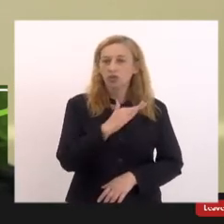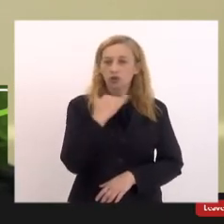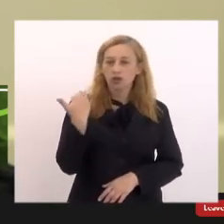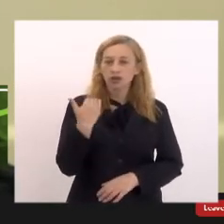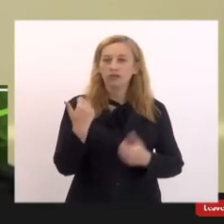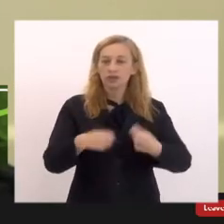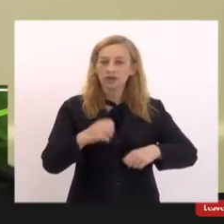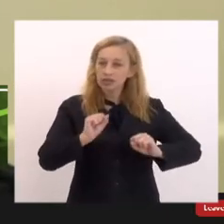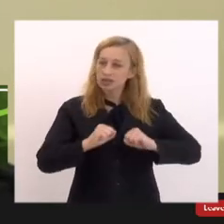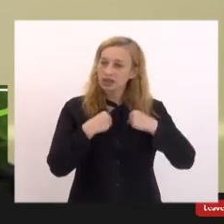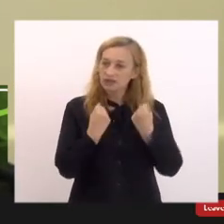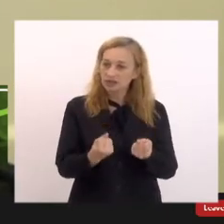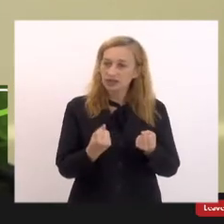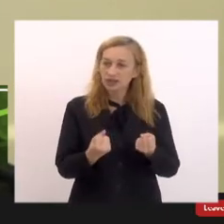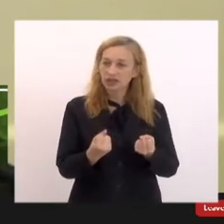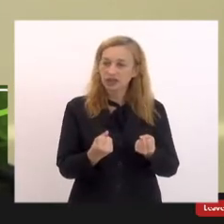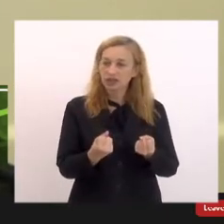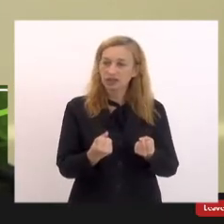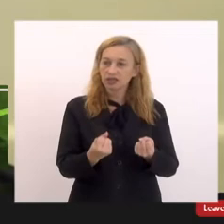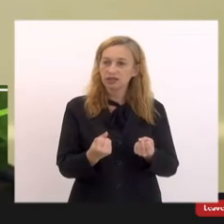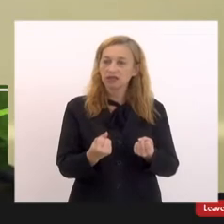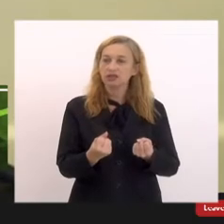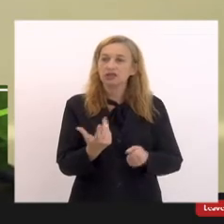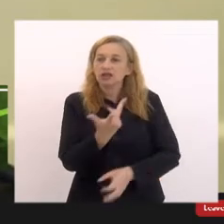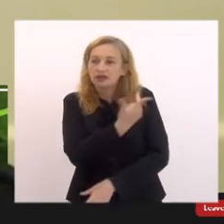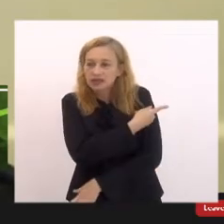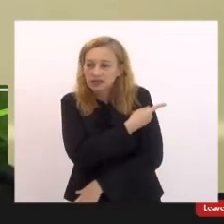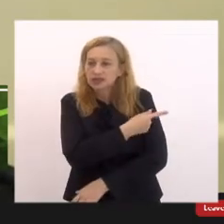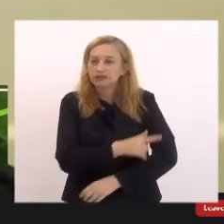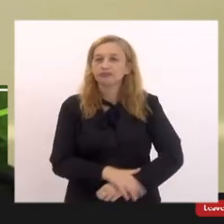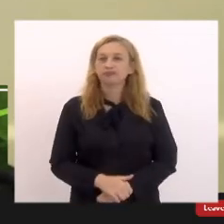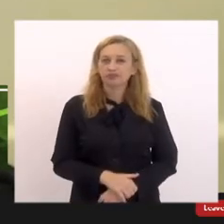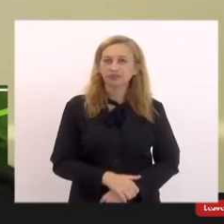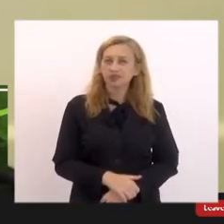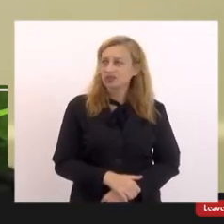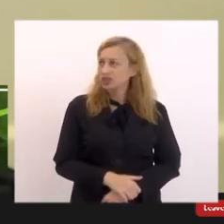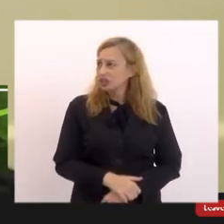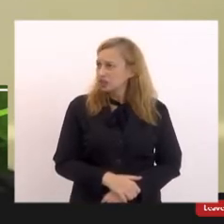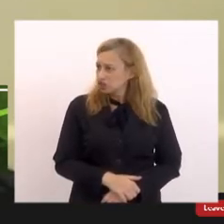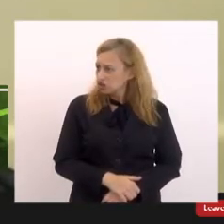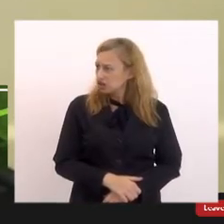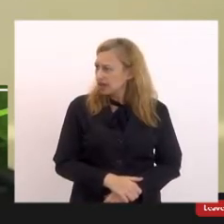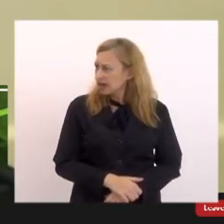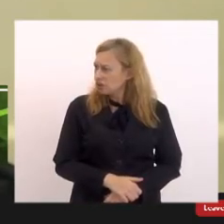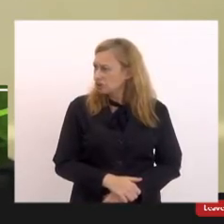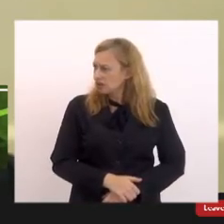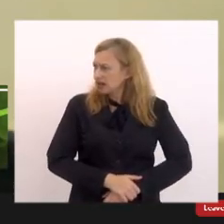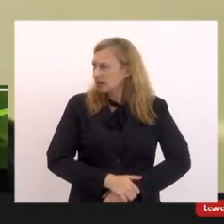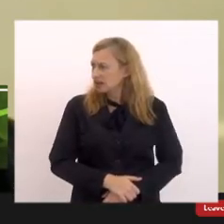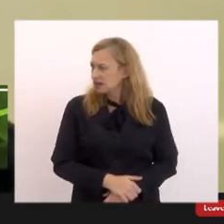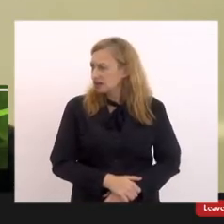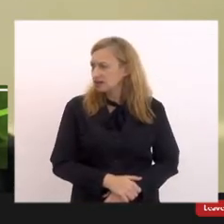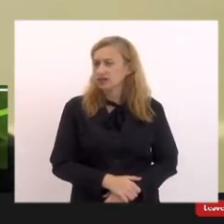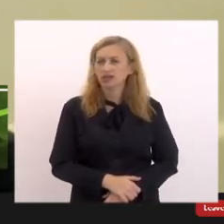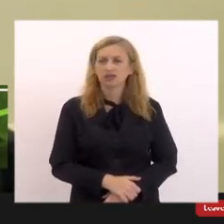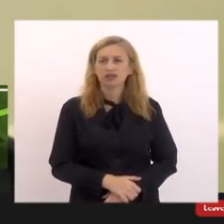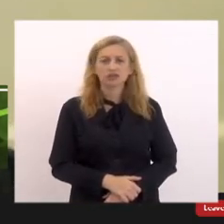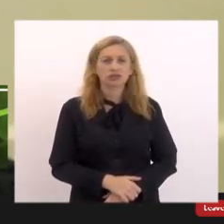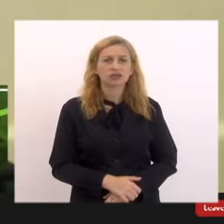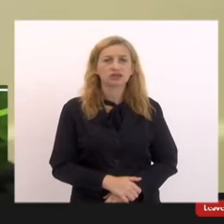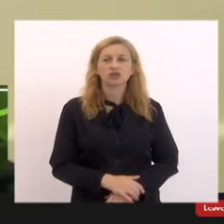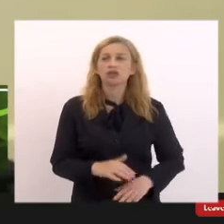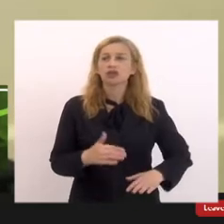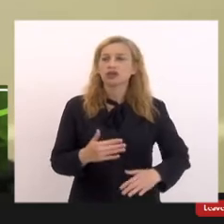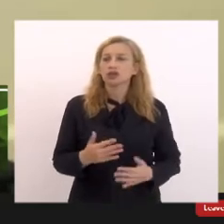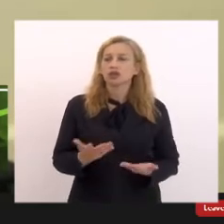essa bandeira da imunização, da vacinação, o quanto a gente puder. e a gente conta aí com todos os